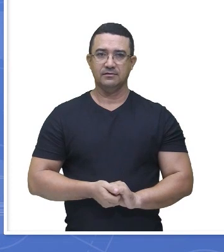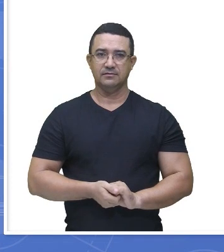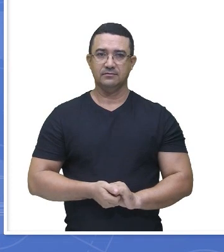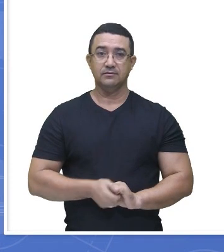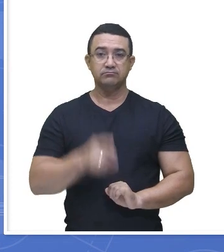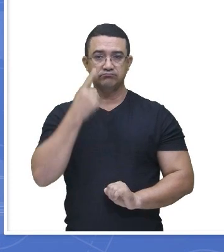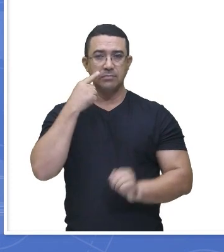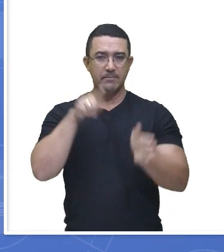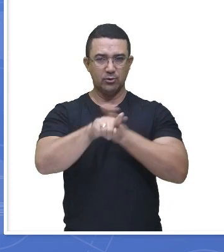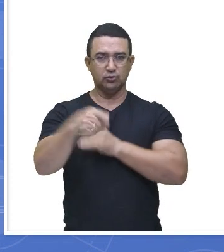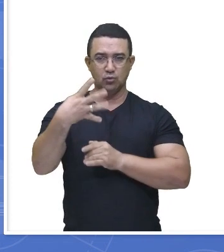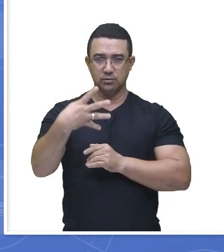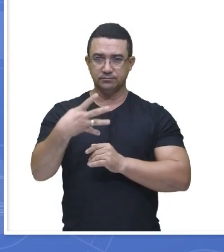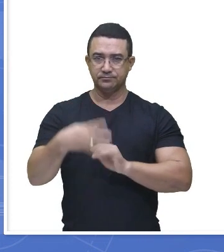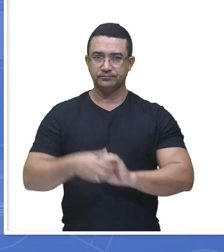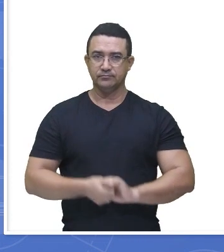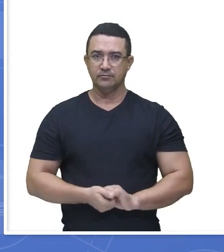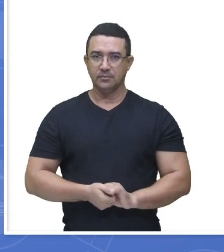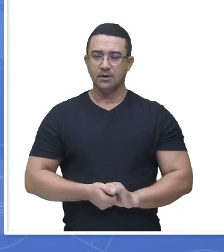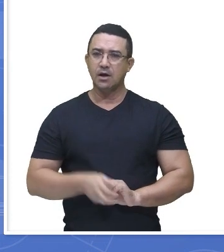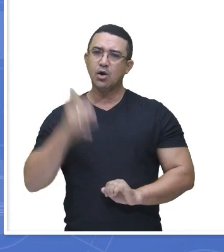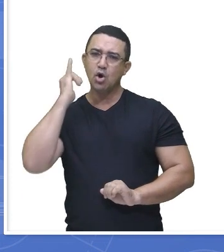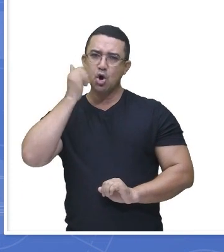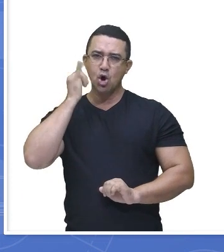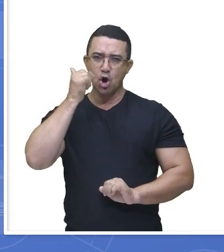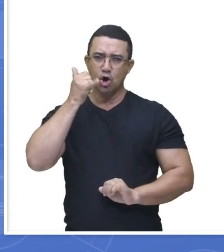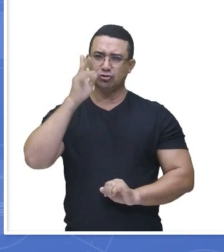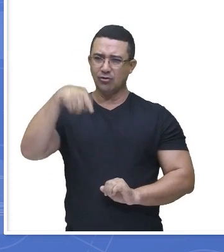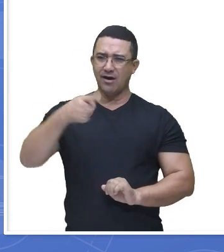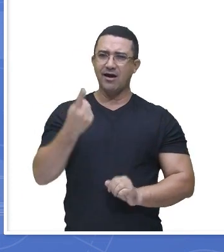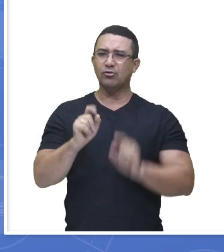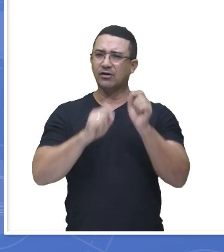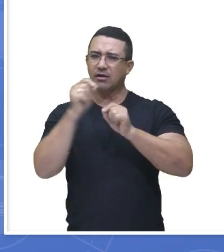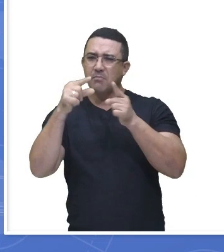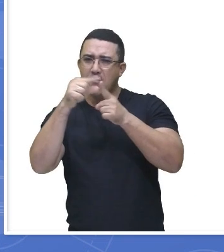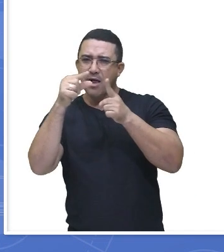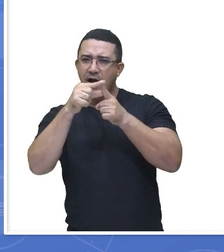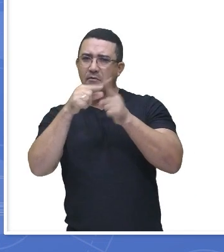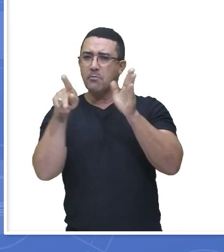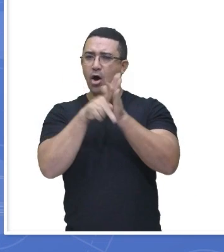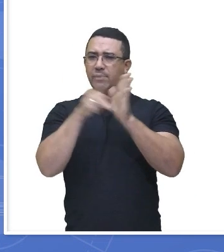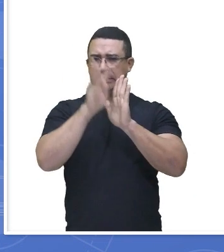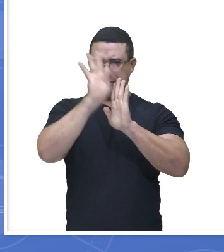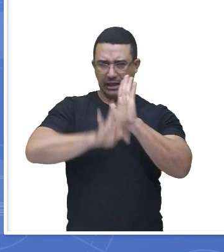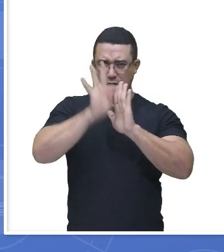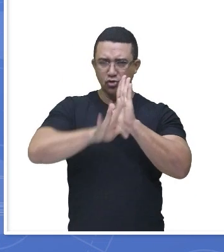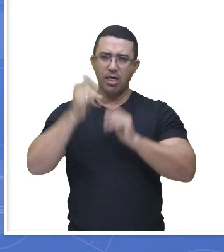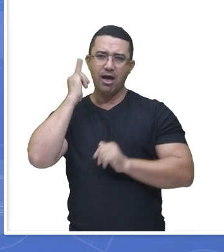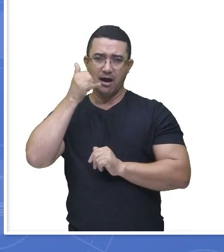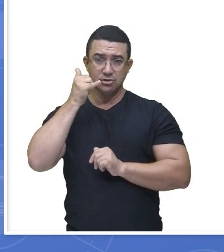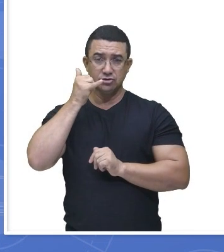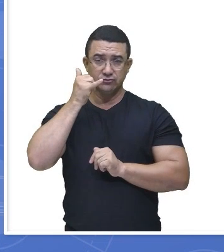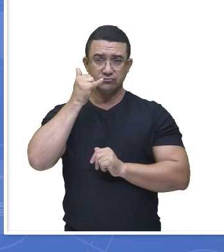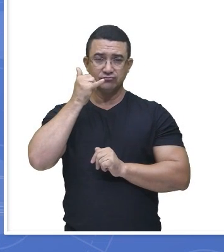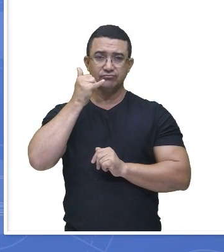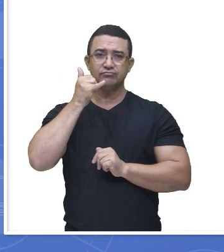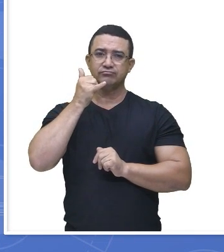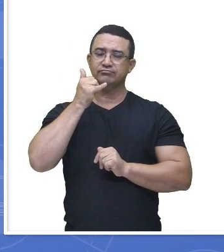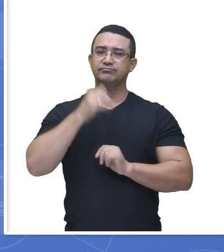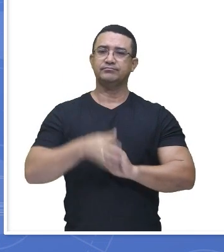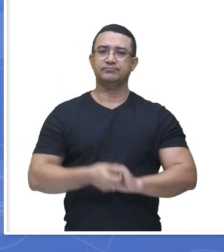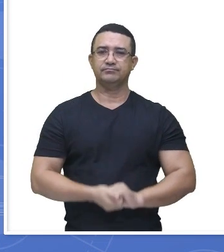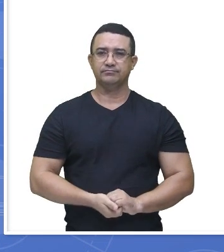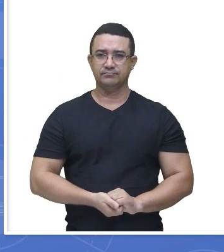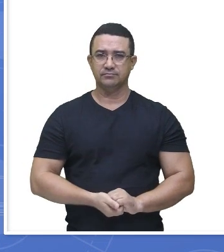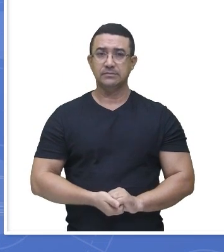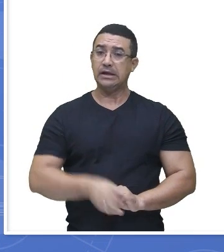enunciado da questão. El cuento es una expresión del texto narrativo. Claro, isso aqui já foi altamente, né?